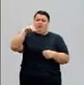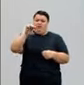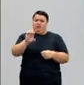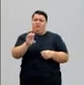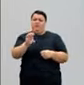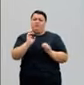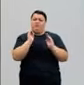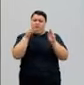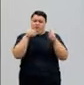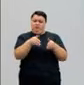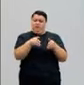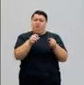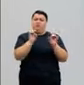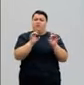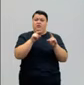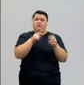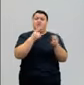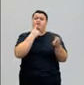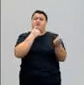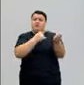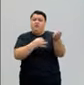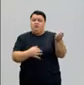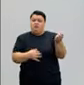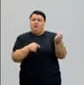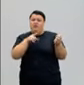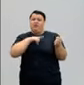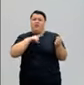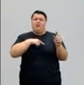exame específico, né, de sangue, que tem lá os níveis